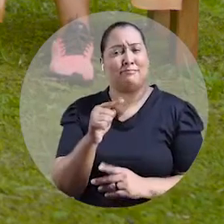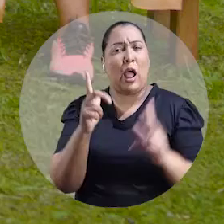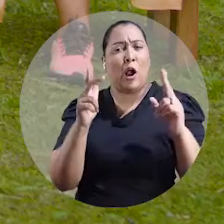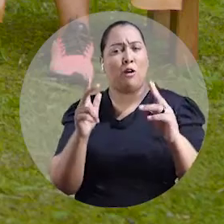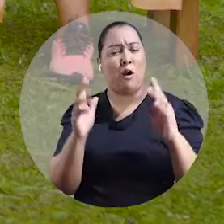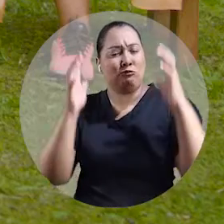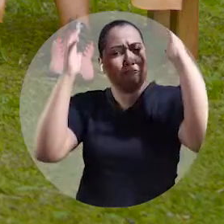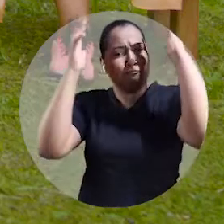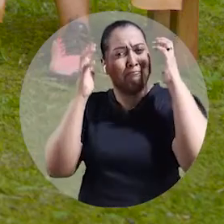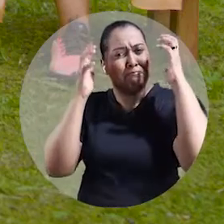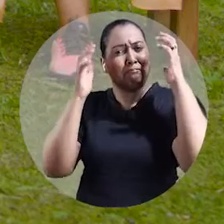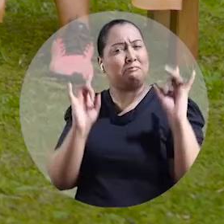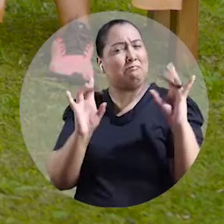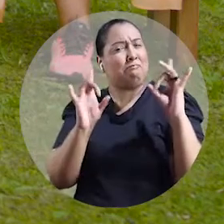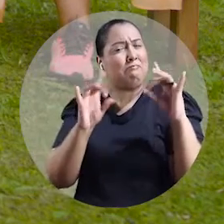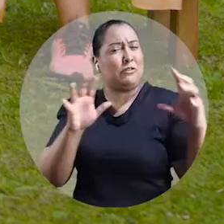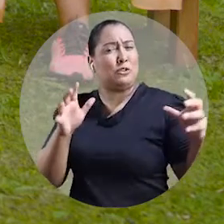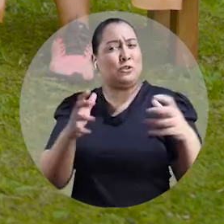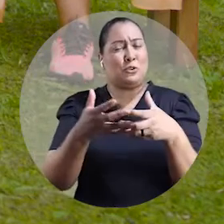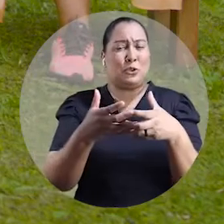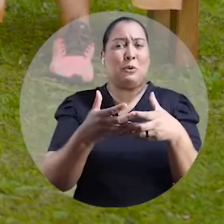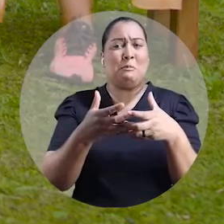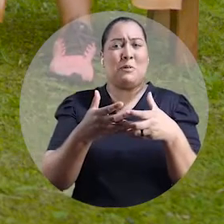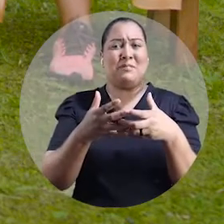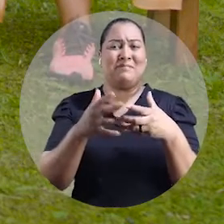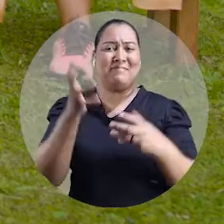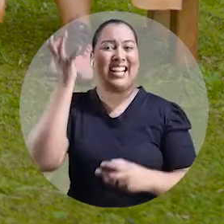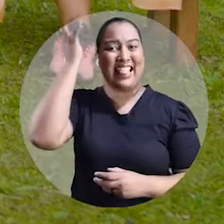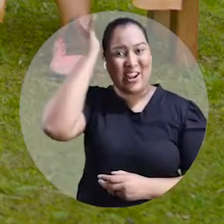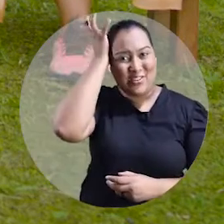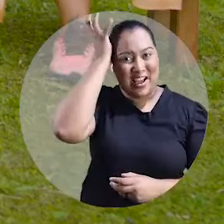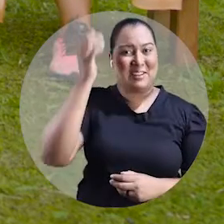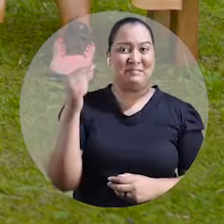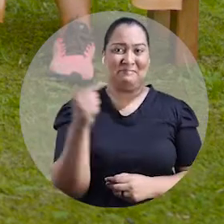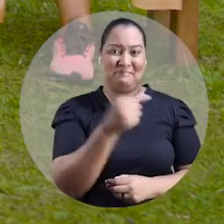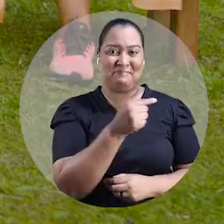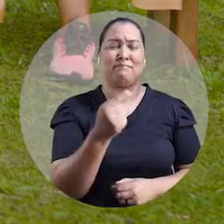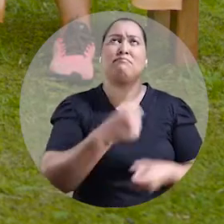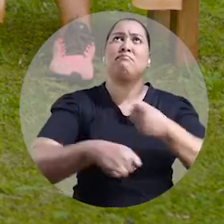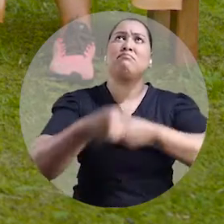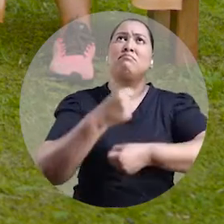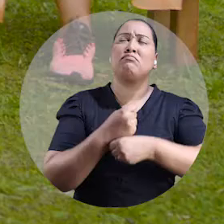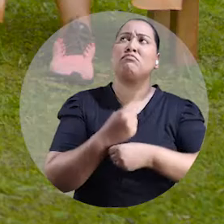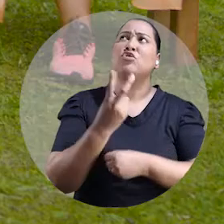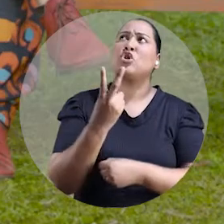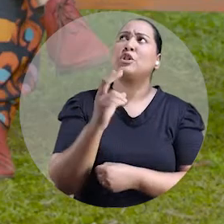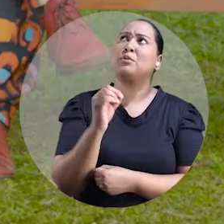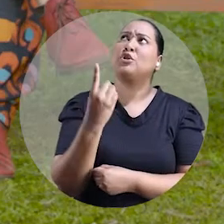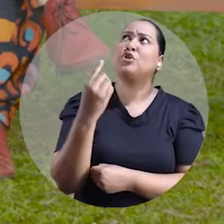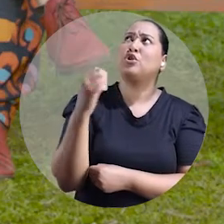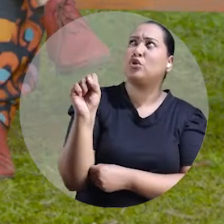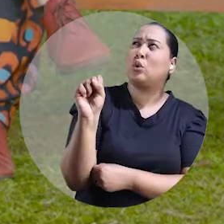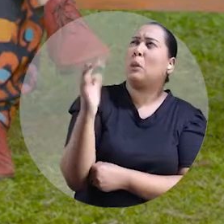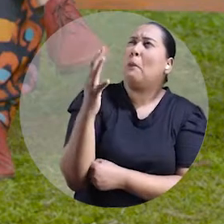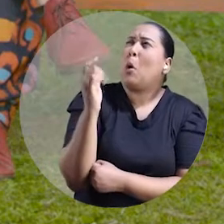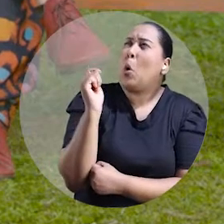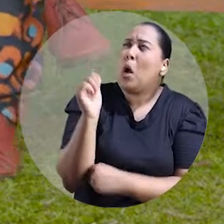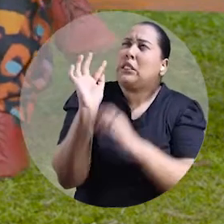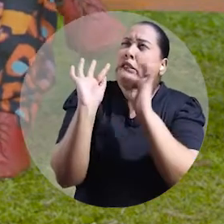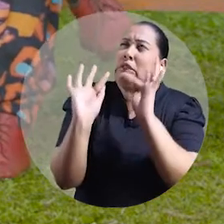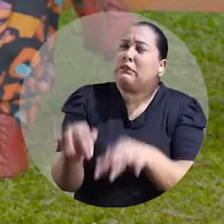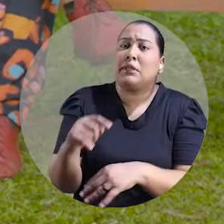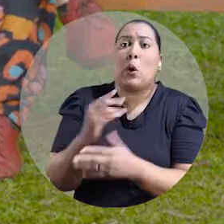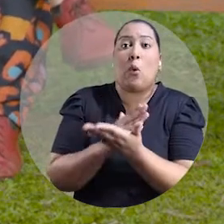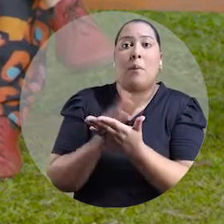coletivo literário Maria Taquara. É, mais ou menos, né? Em 2018, no final de 2018, a